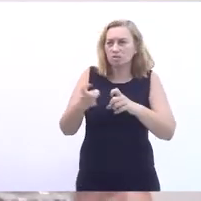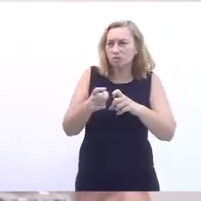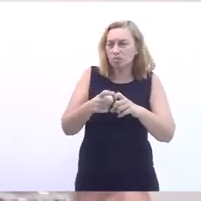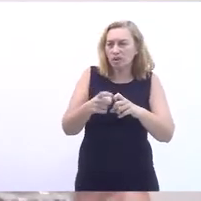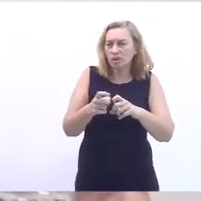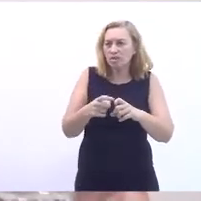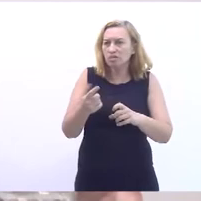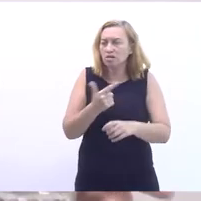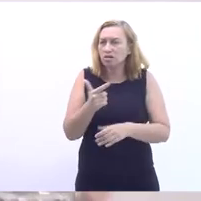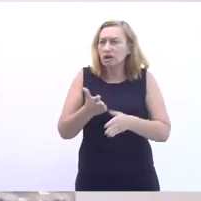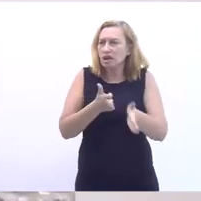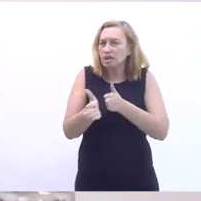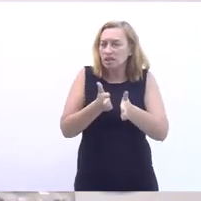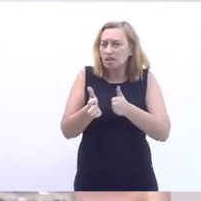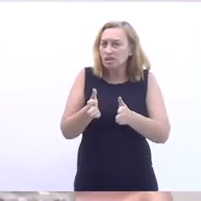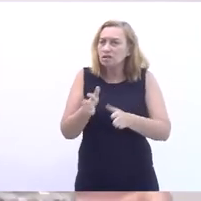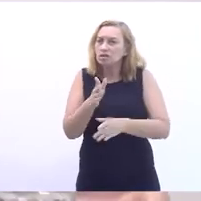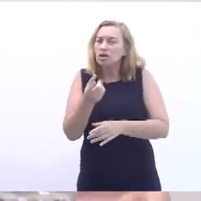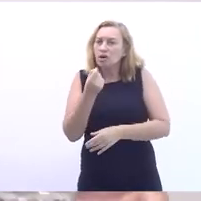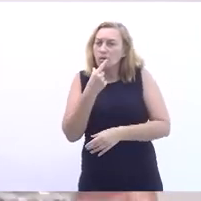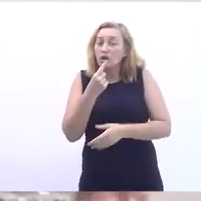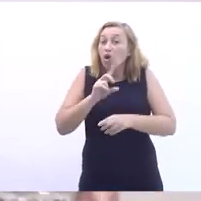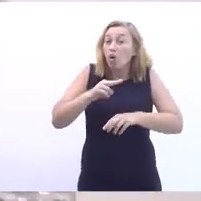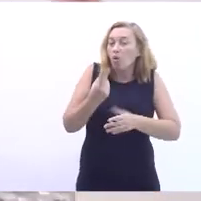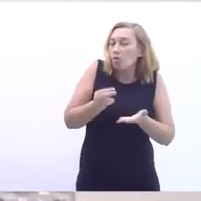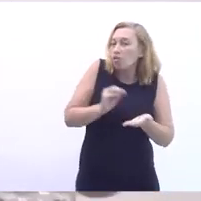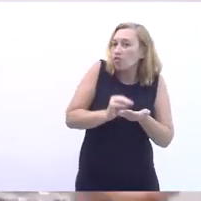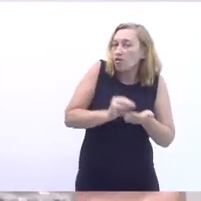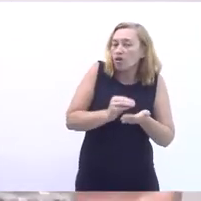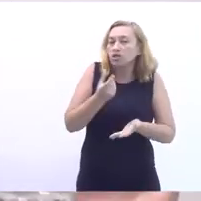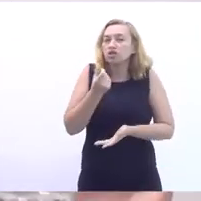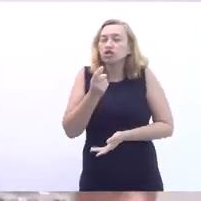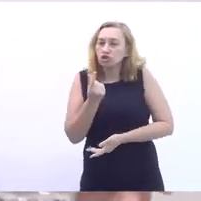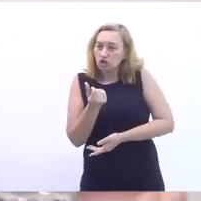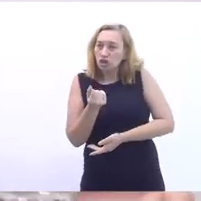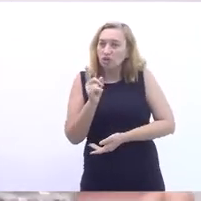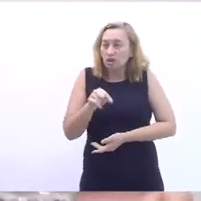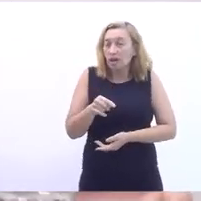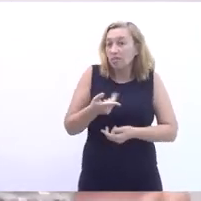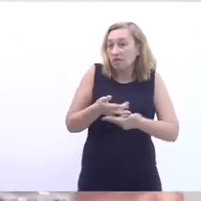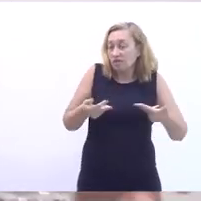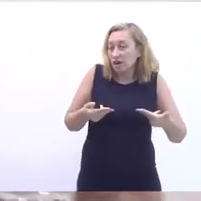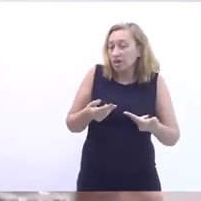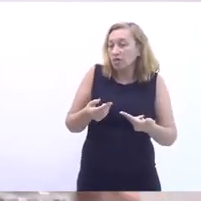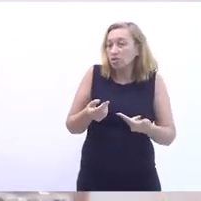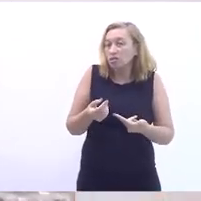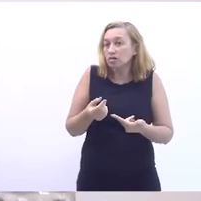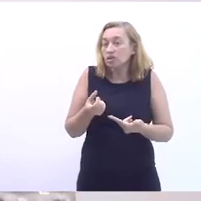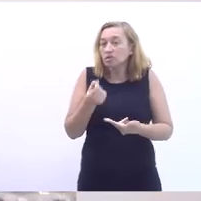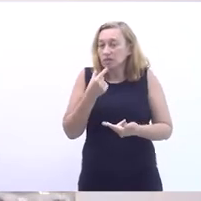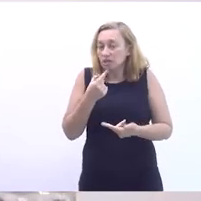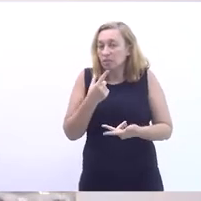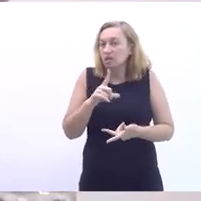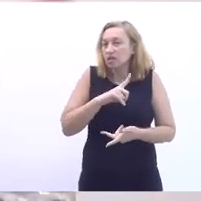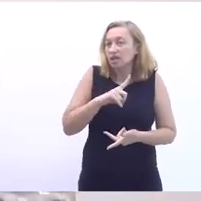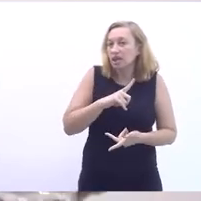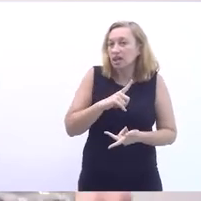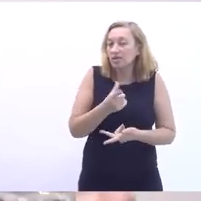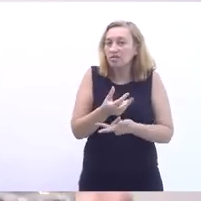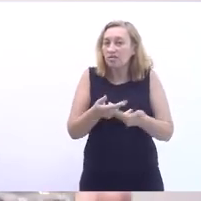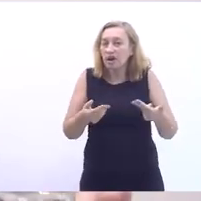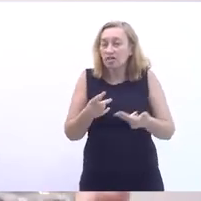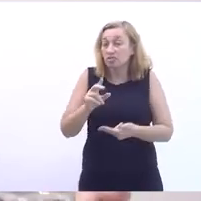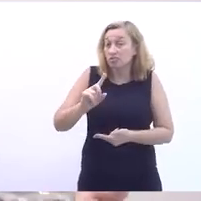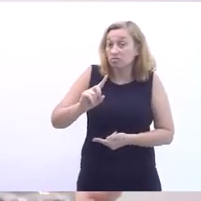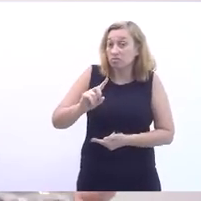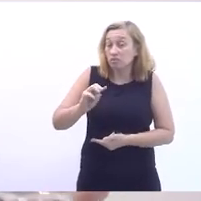acesso ao medicamento ou mesmo por falta de dinheiro né porque os poucos medicamentos que estão aí disponíveis custam mais milhares de